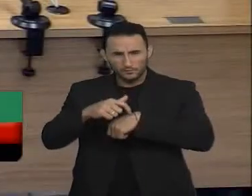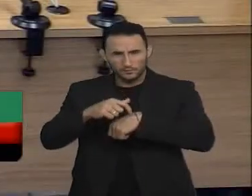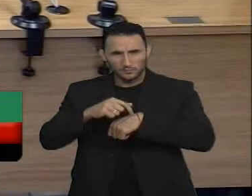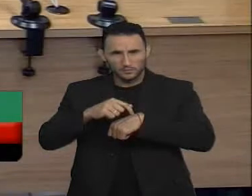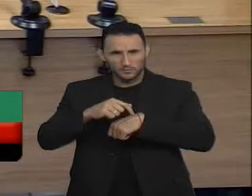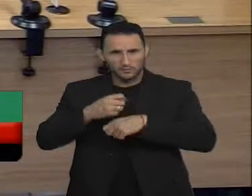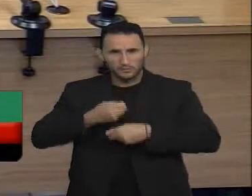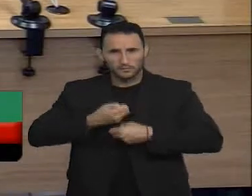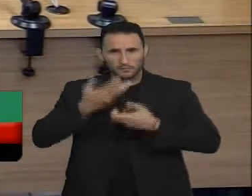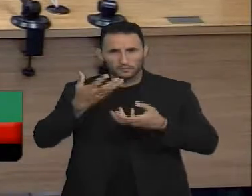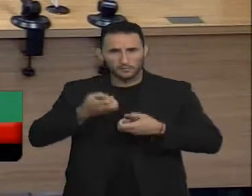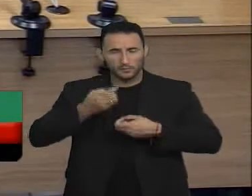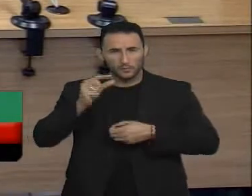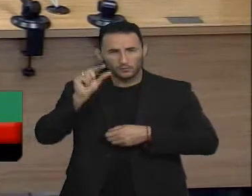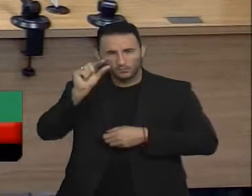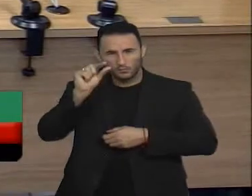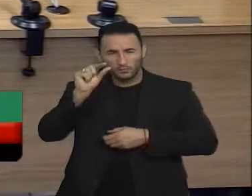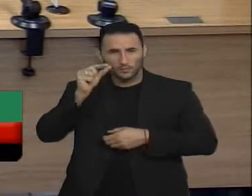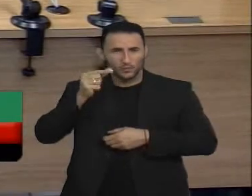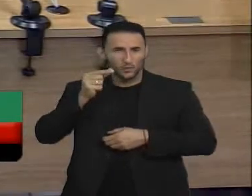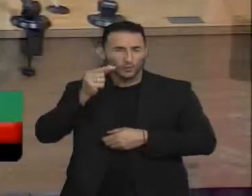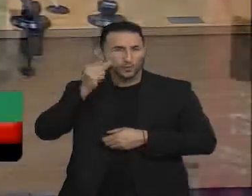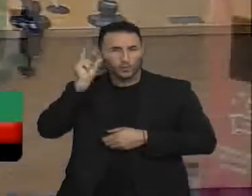coisa que aconteceu ontem?